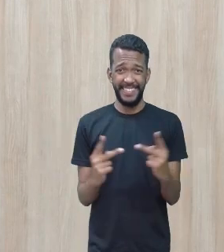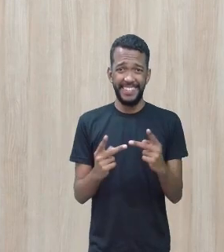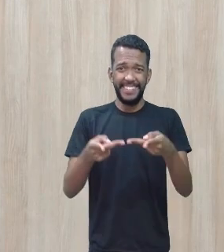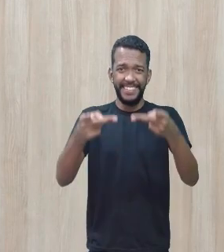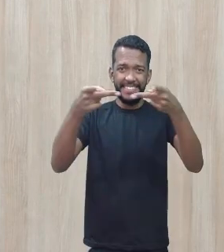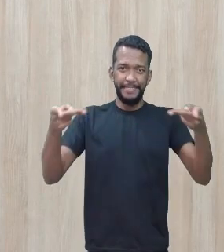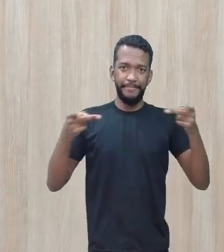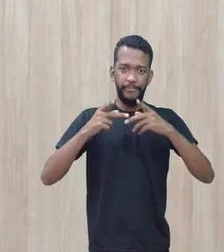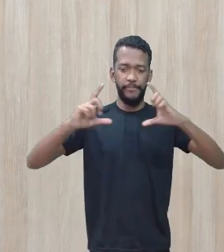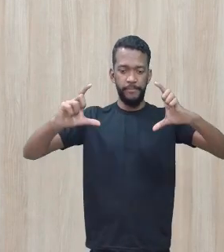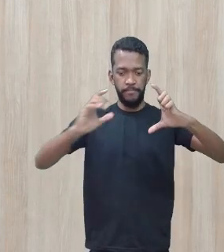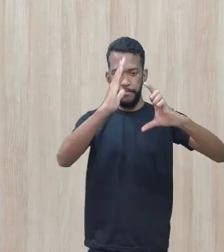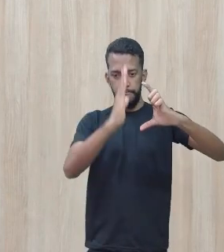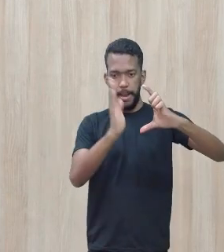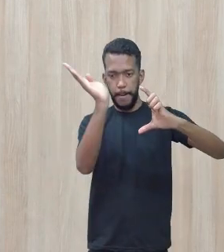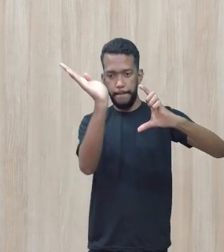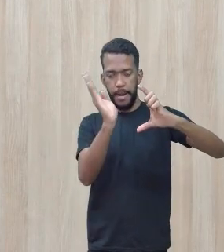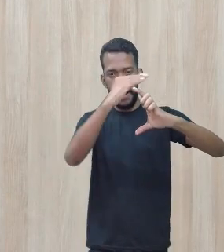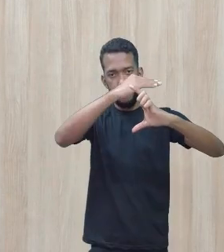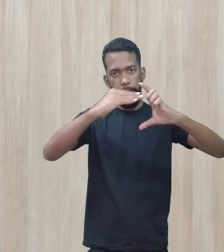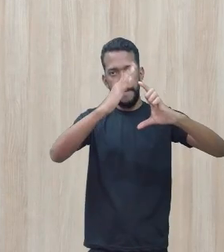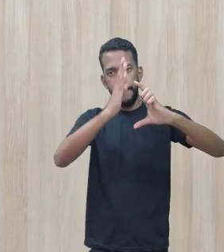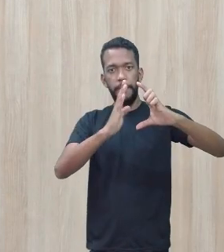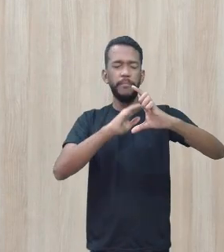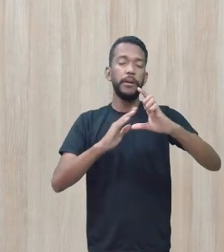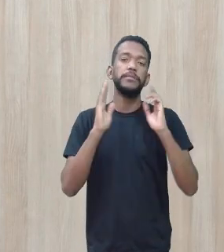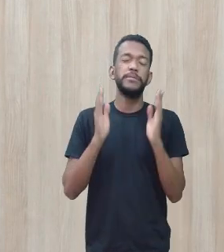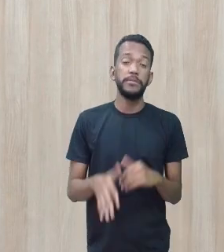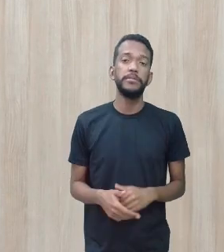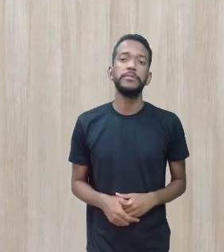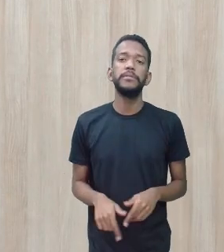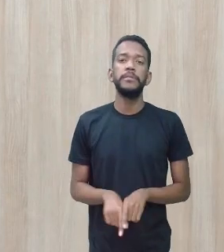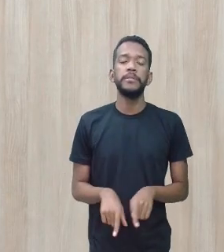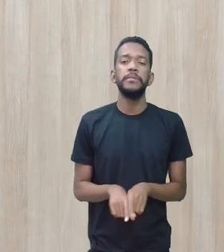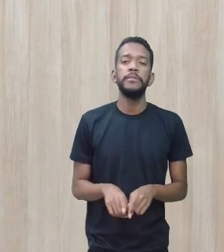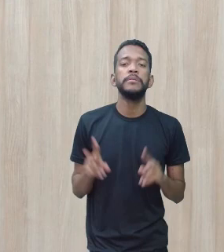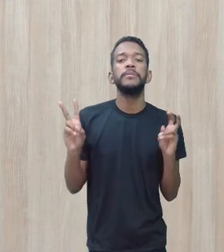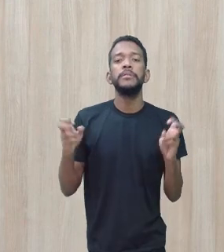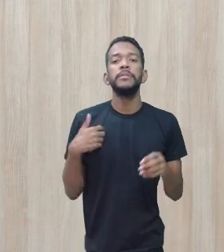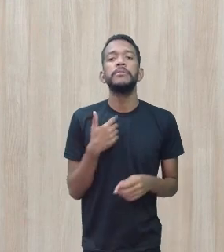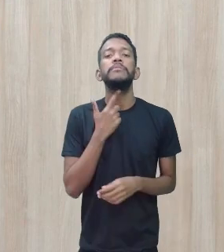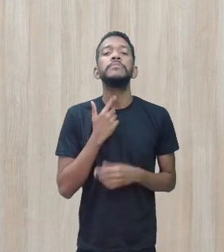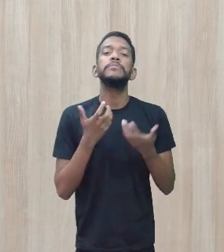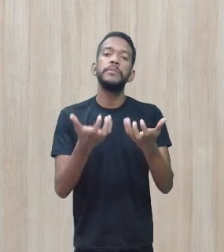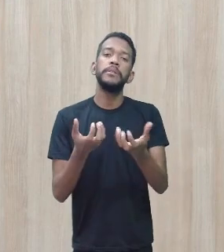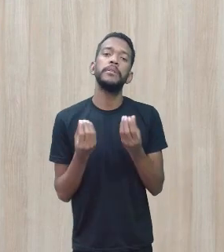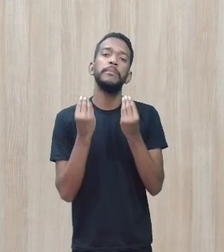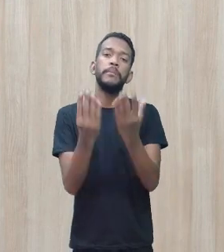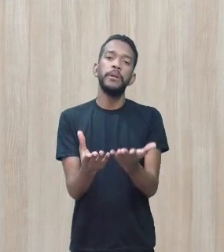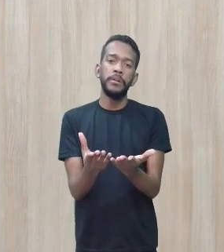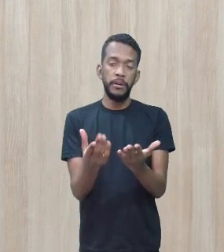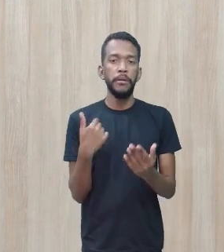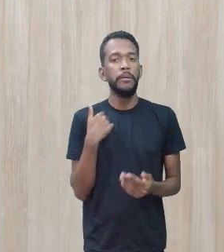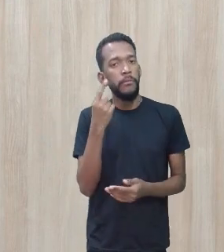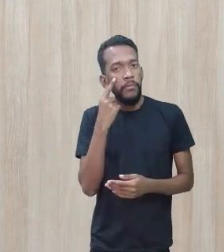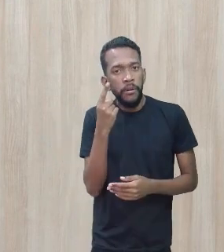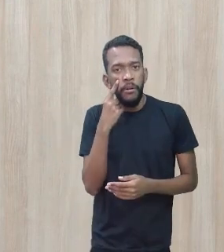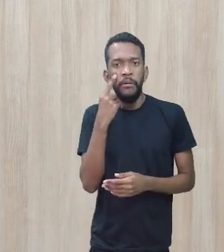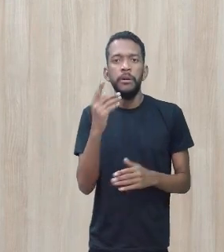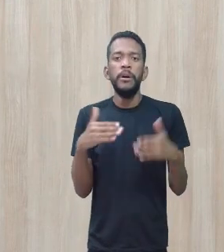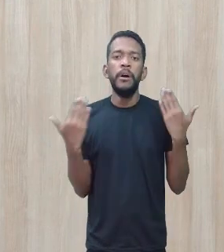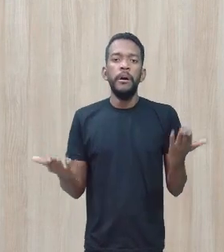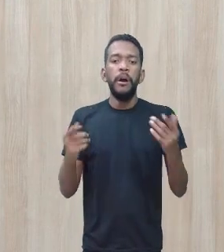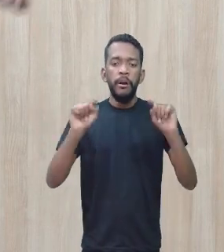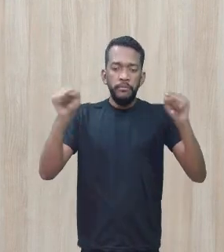assemelhando ao formato desse gráfico. Então, de acordo com a informação que eu quero passar, eu vou ver qual é o gráfico